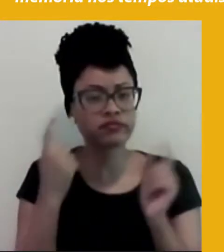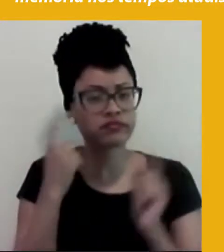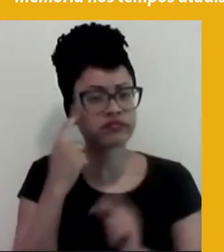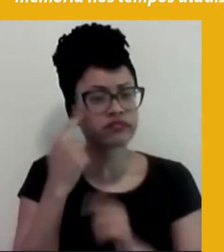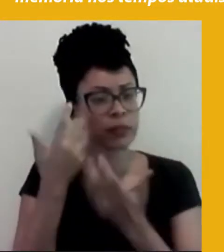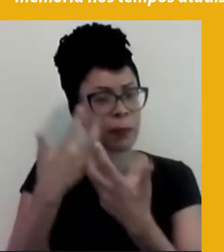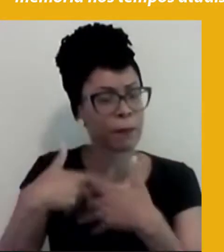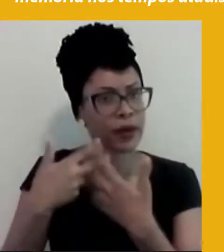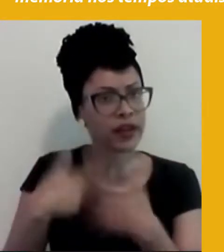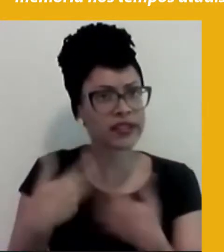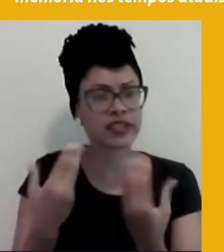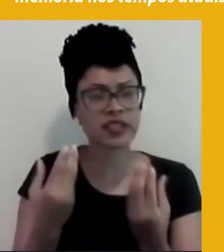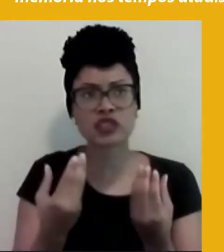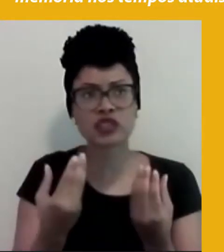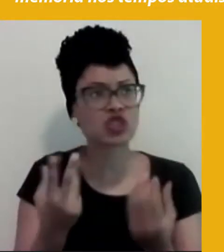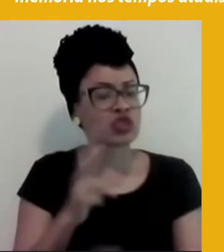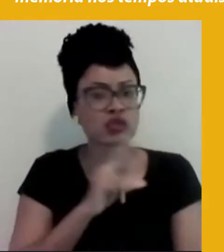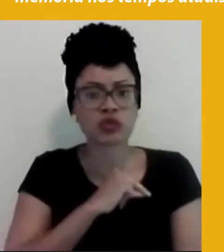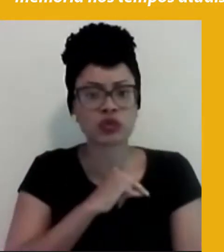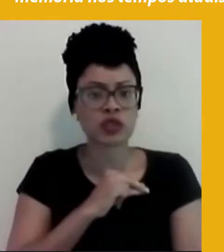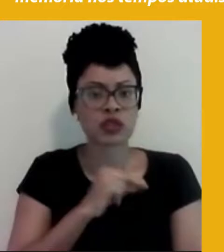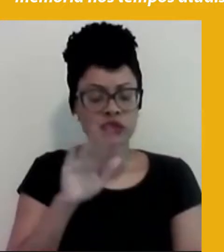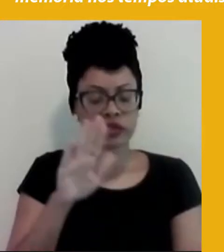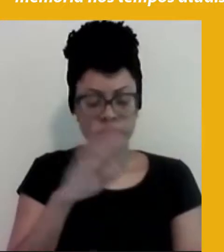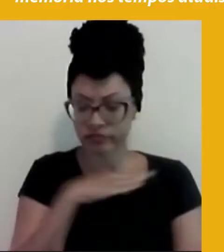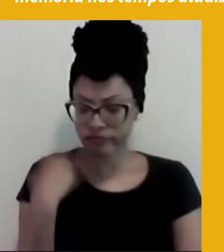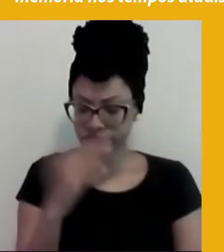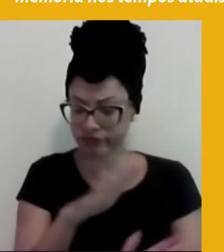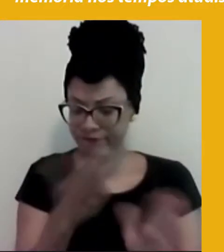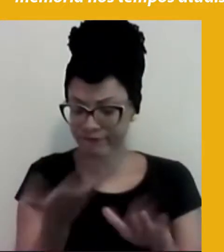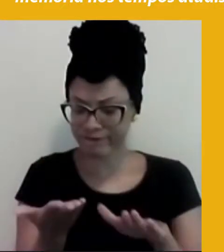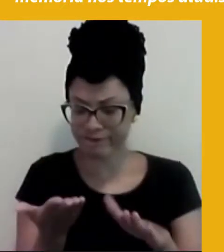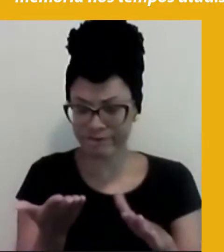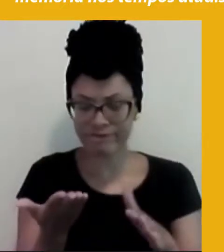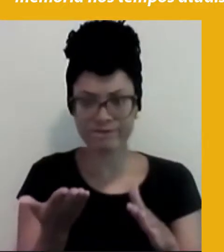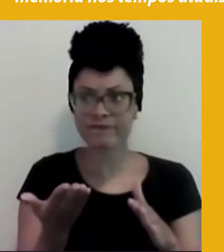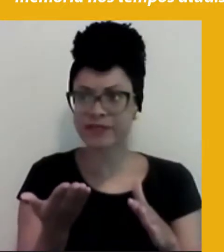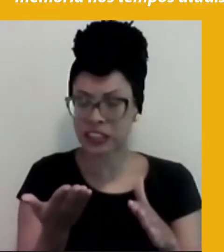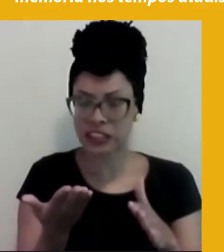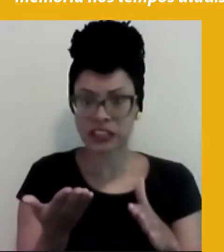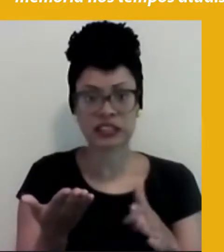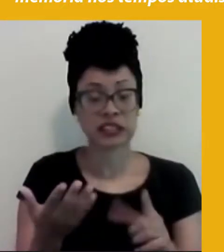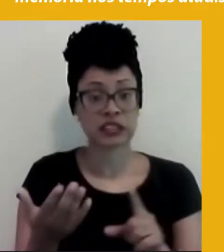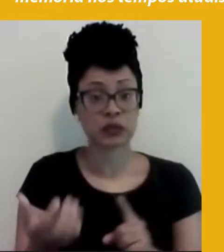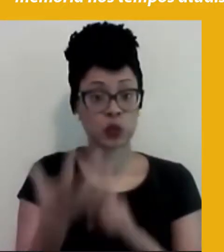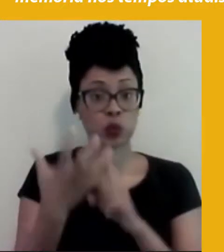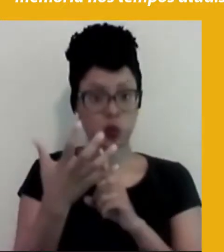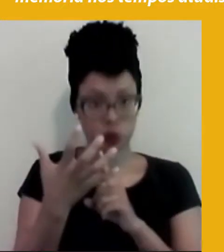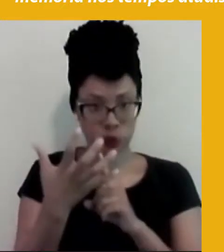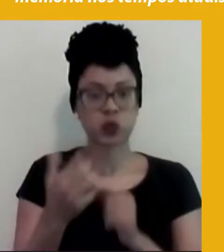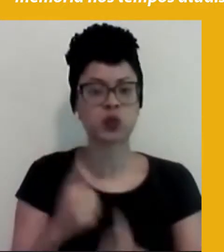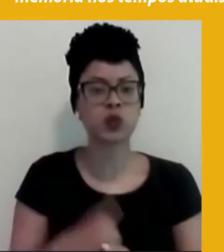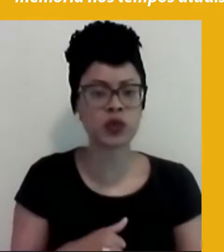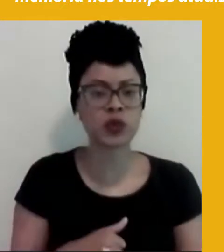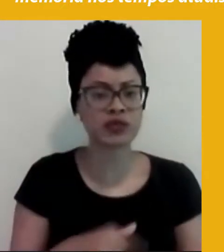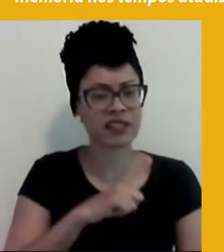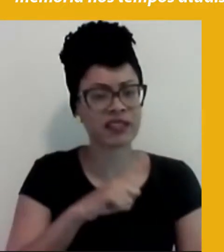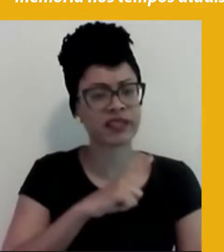falou, que o Fernando, né, o Fernando aludiu a isso na notícia, né, a narrativa do Nelson